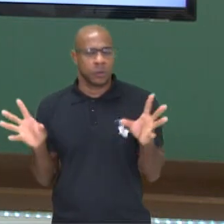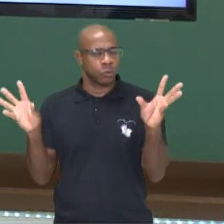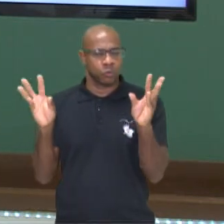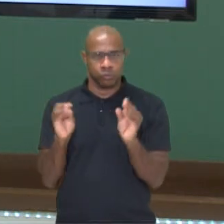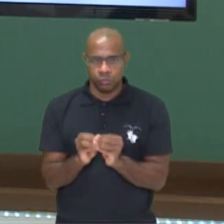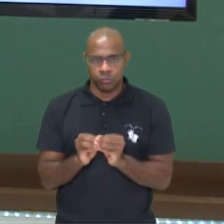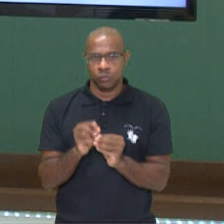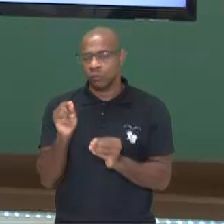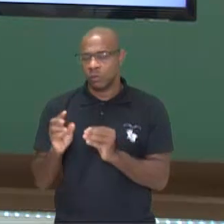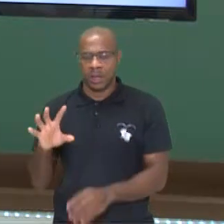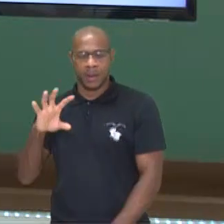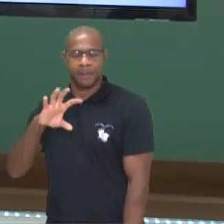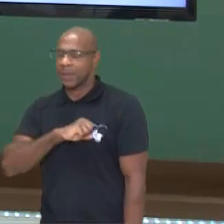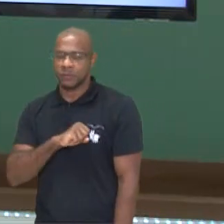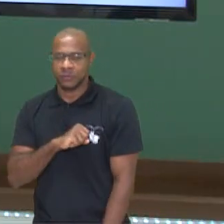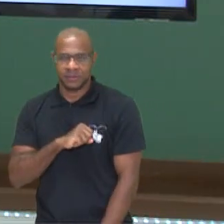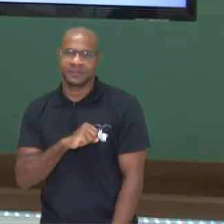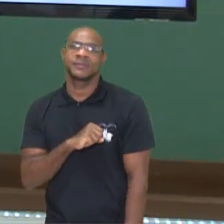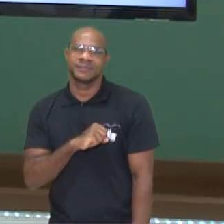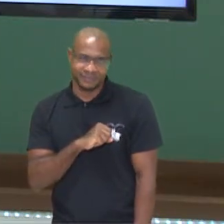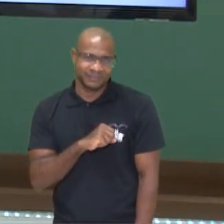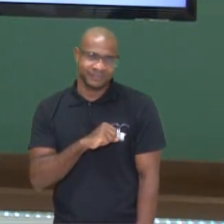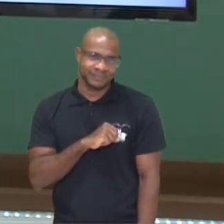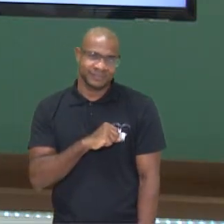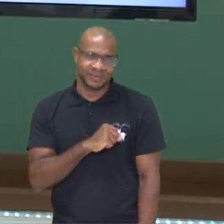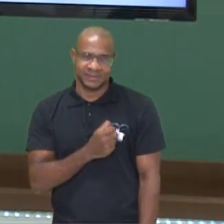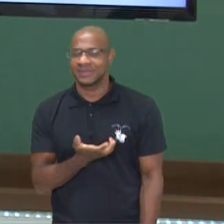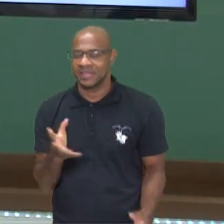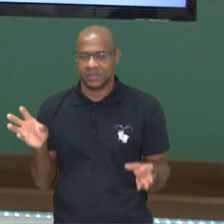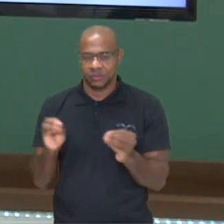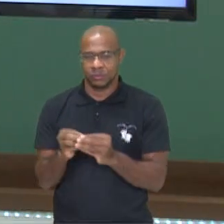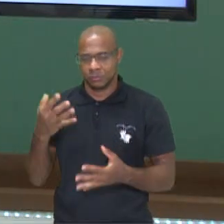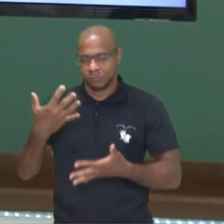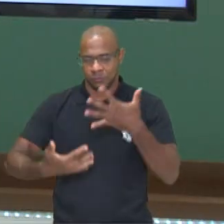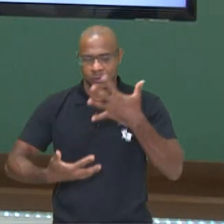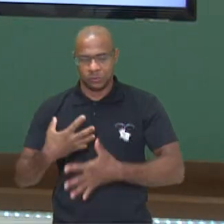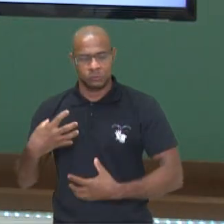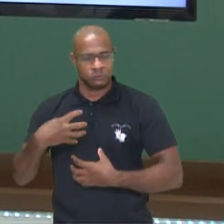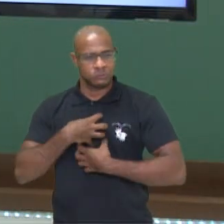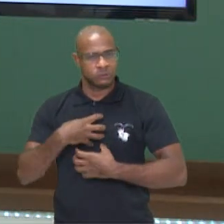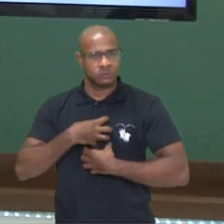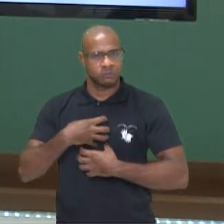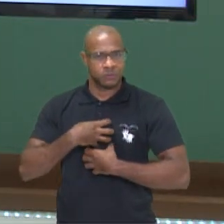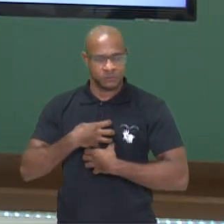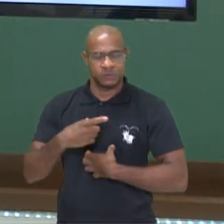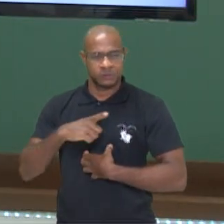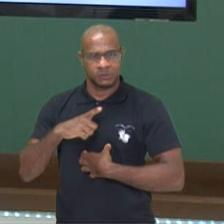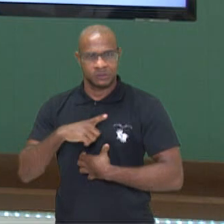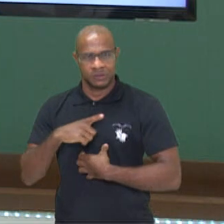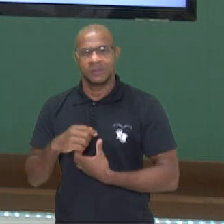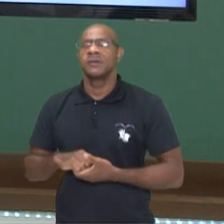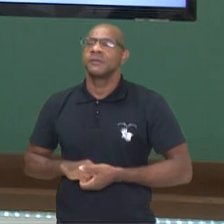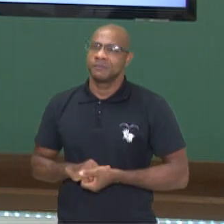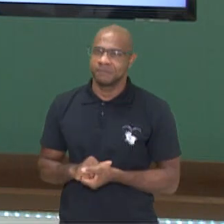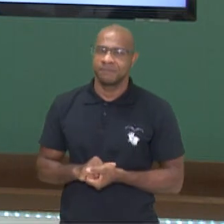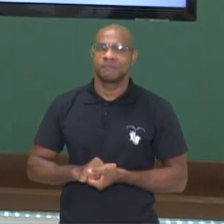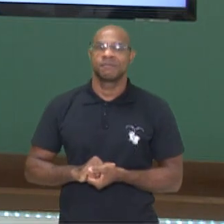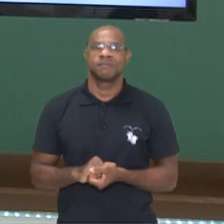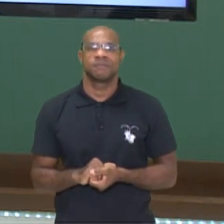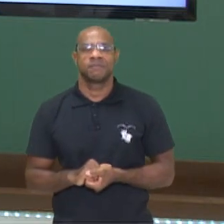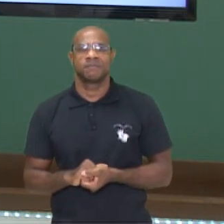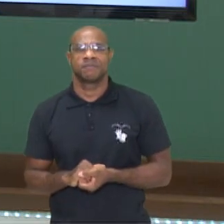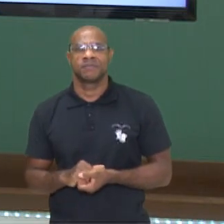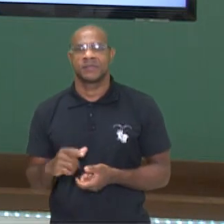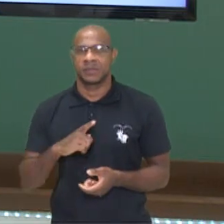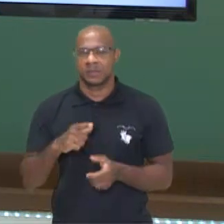em apaixonada, que resume toda essa confusão de sentimentos, de sensações que o